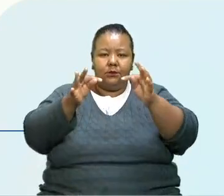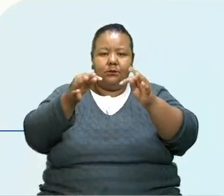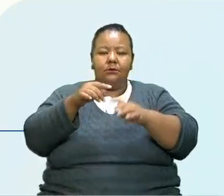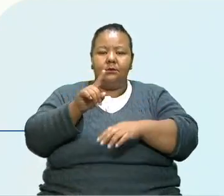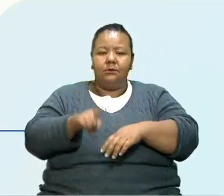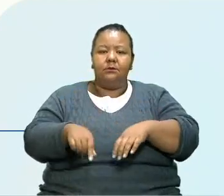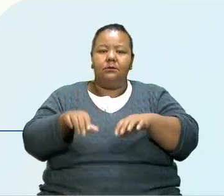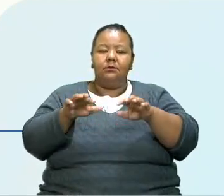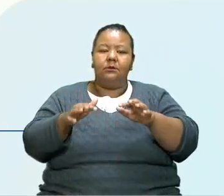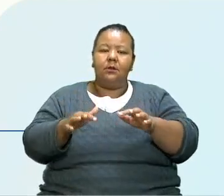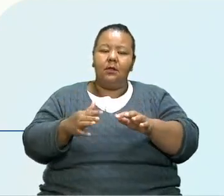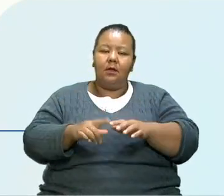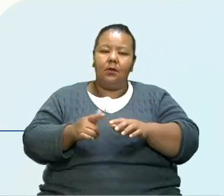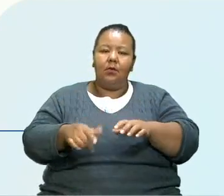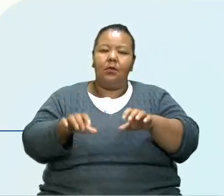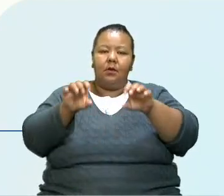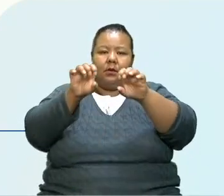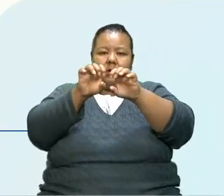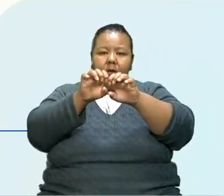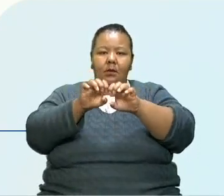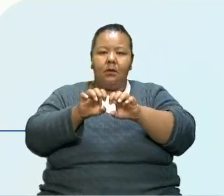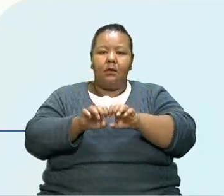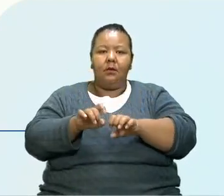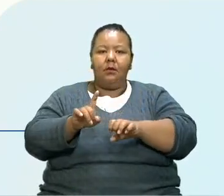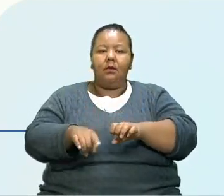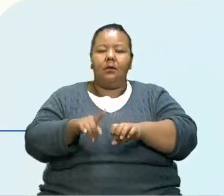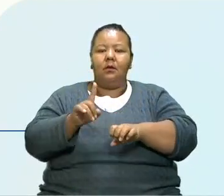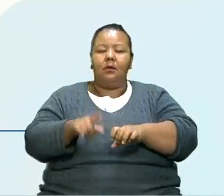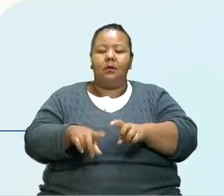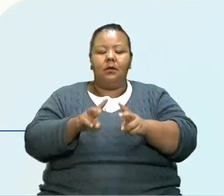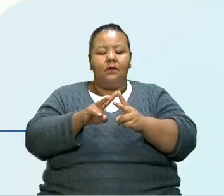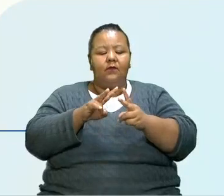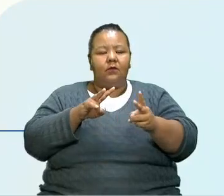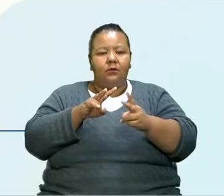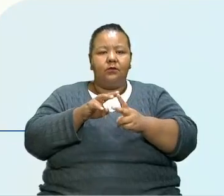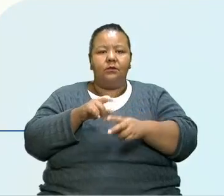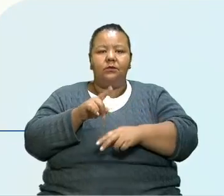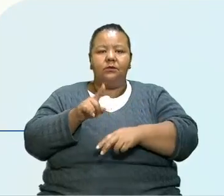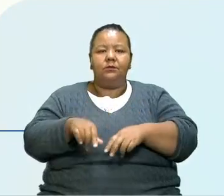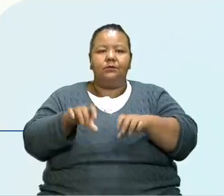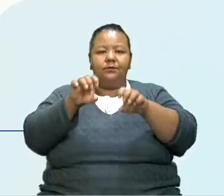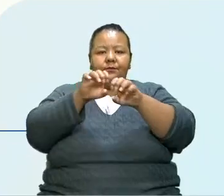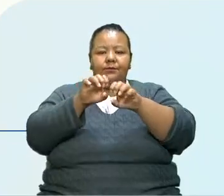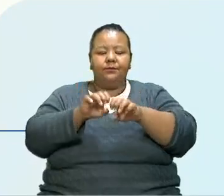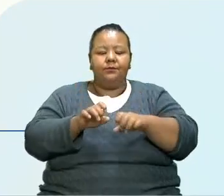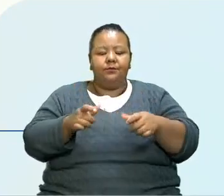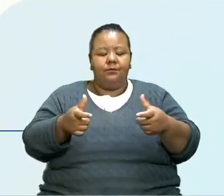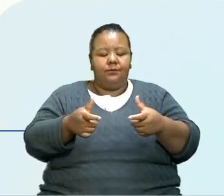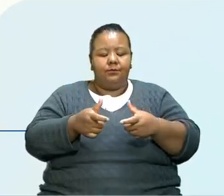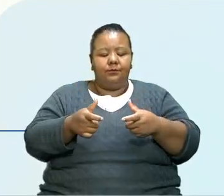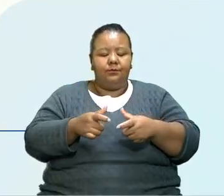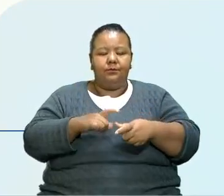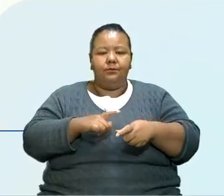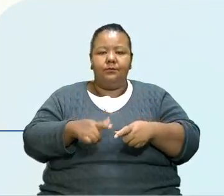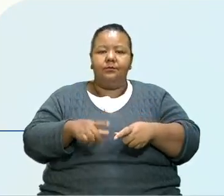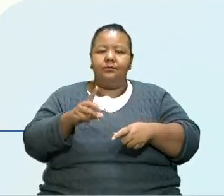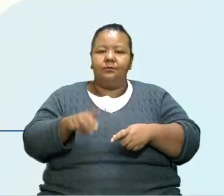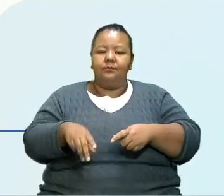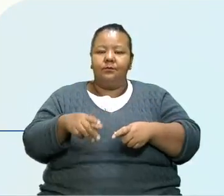é uma estrutura que ela é completamente virtual. Geralmente é uma estrutura pequena, onde ela